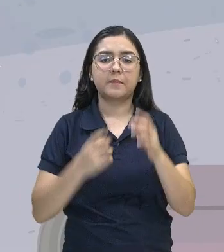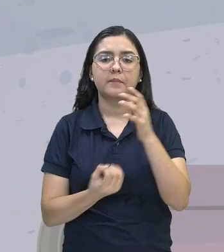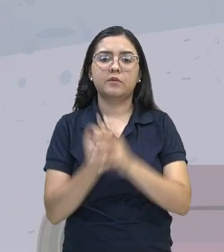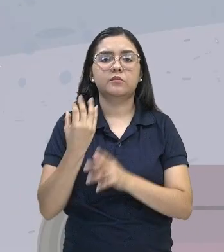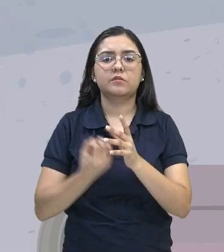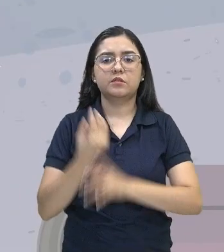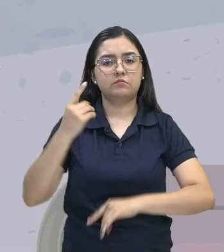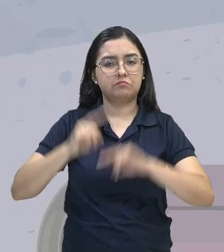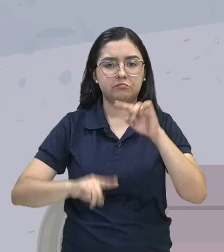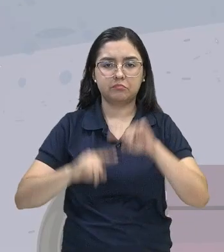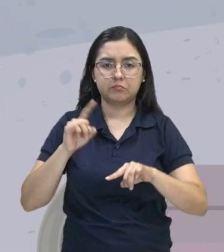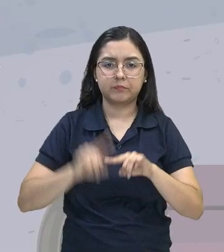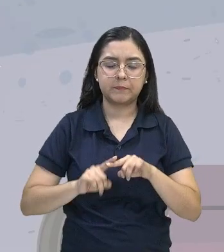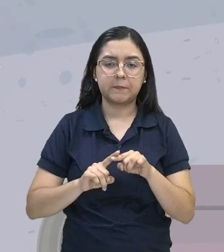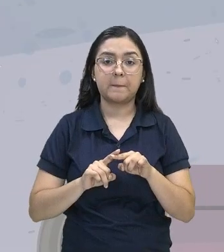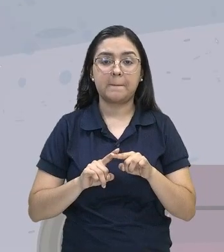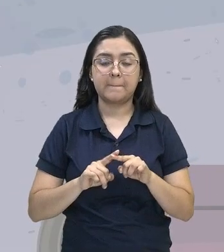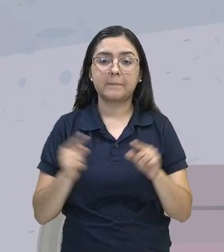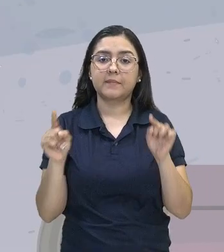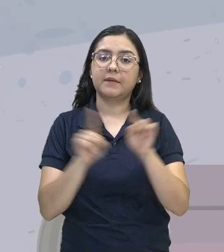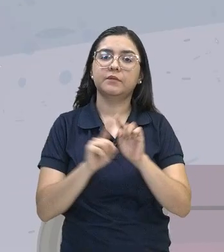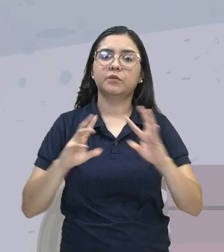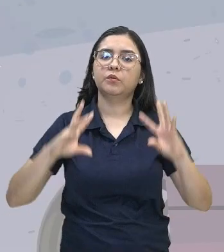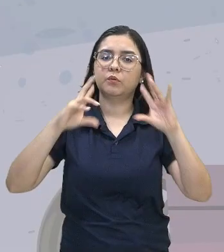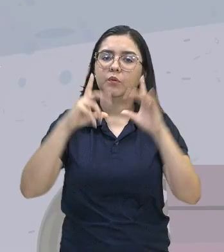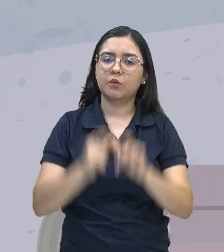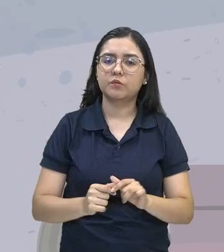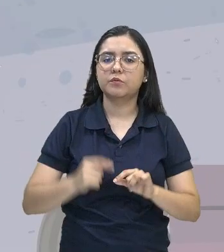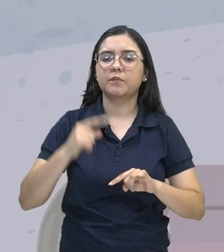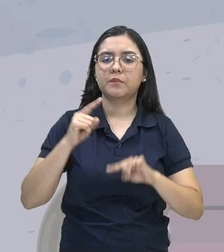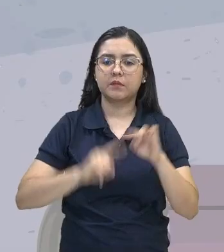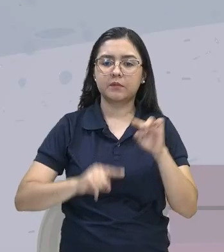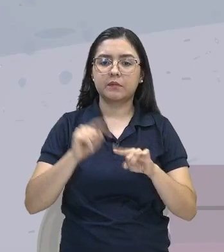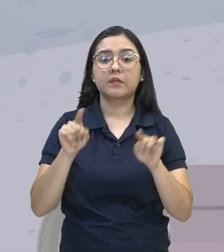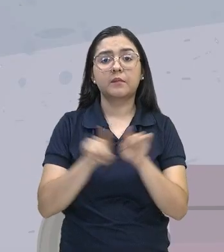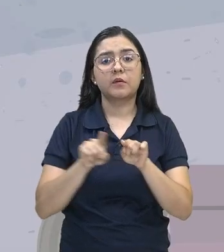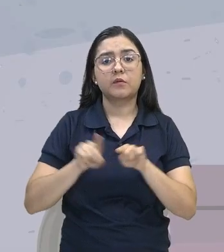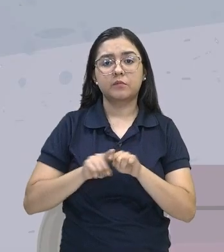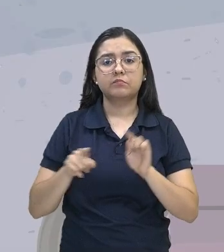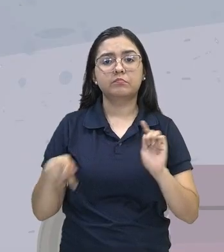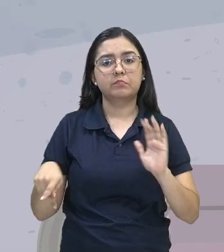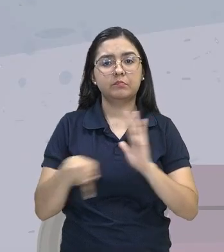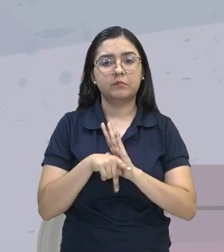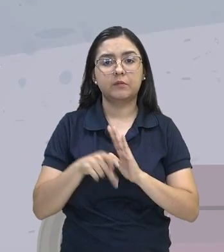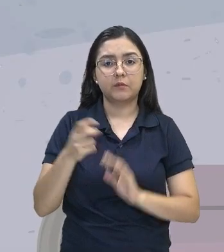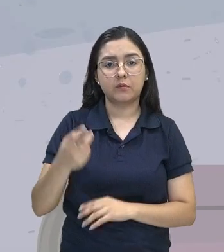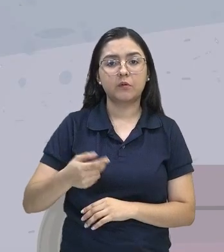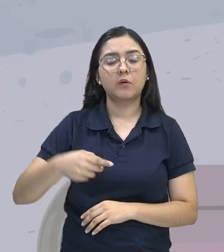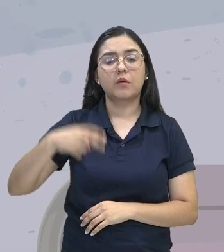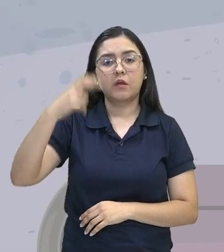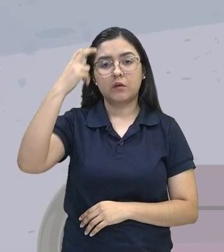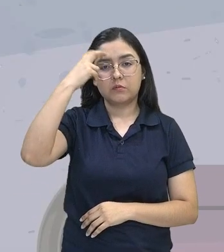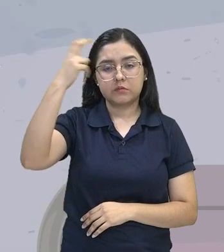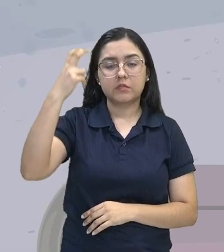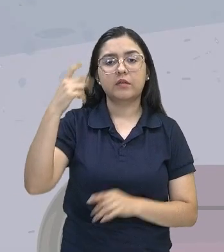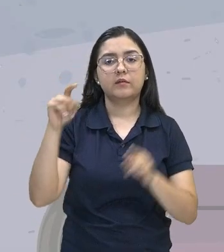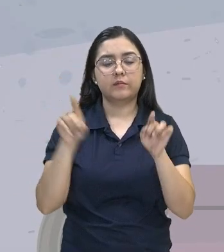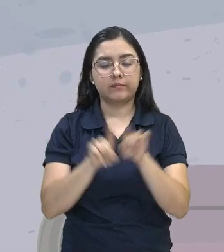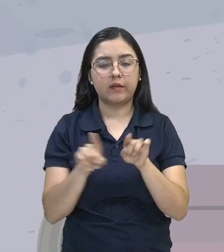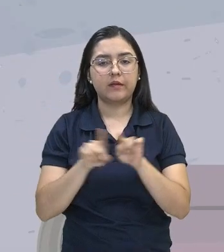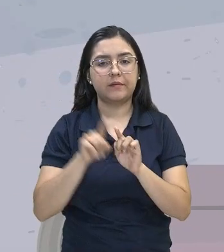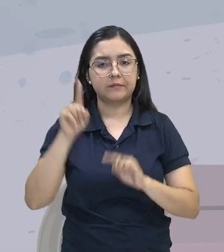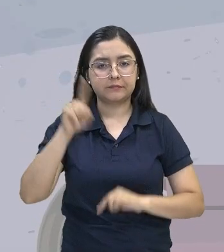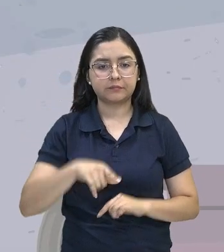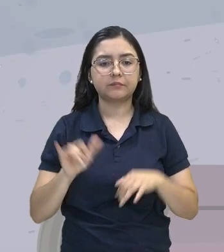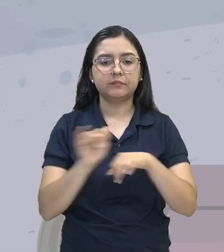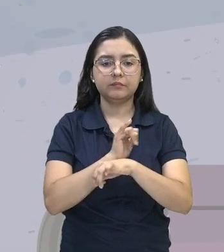mercadoria. E todos os instrumentos, inclusive o próprio conhecimento, eu posso dizer que é um meio de produção. Se lá